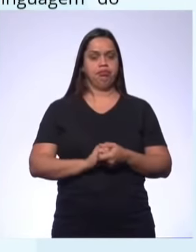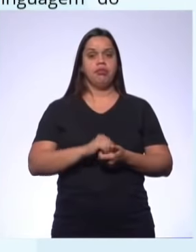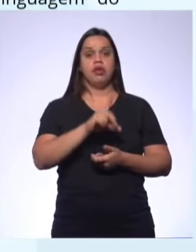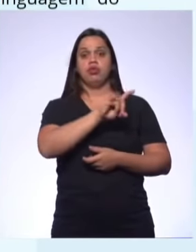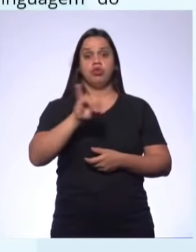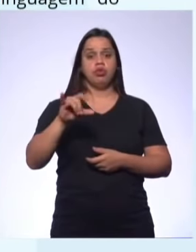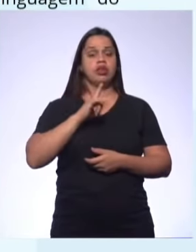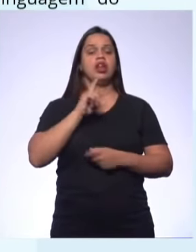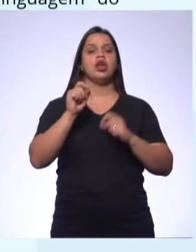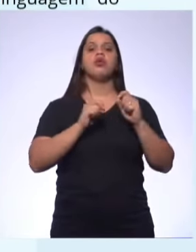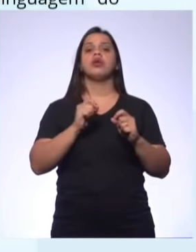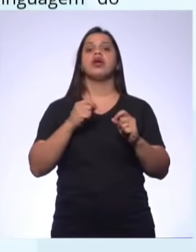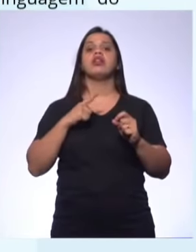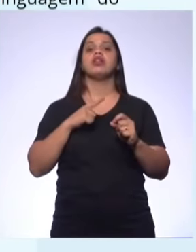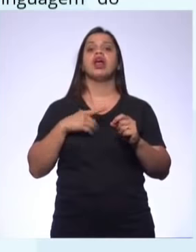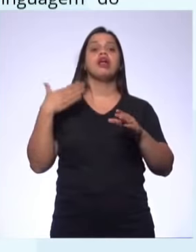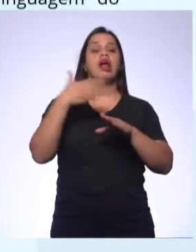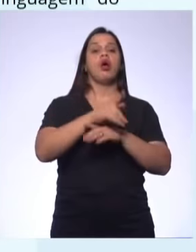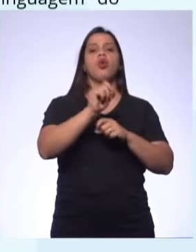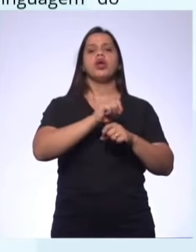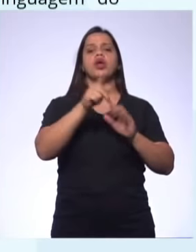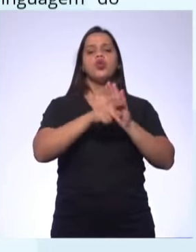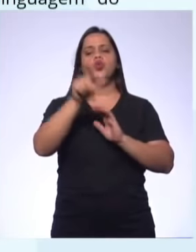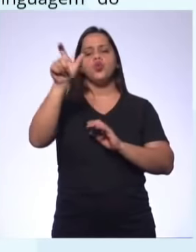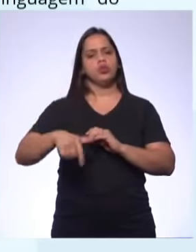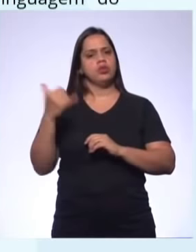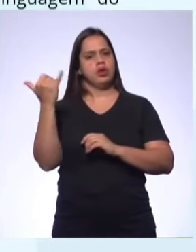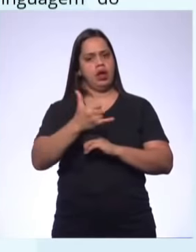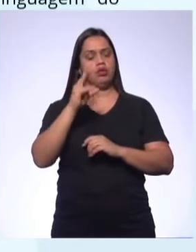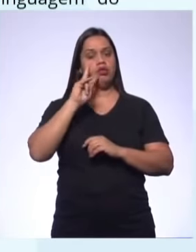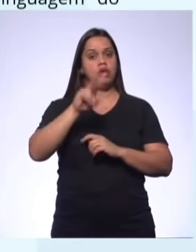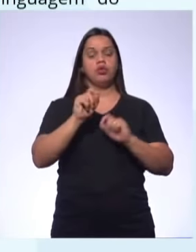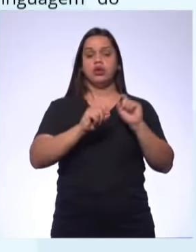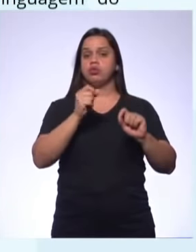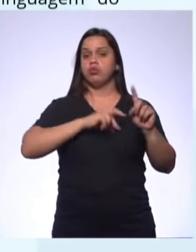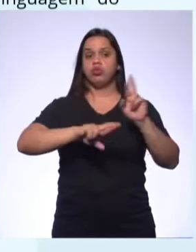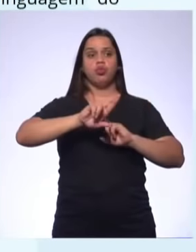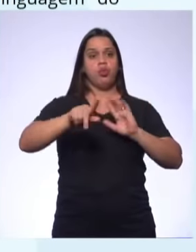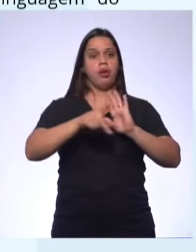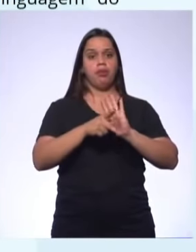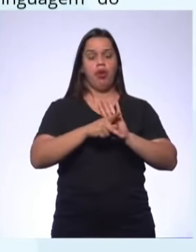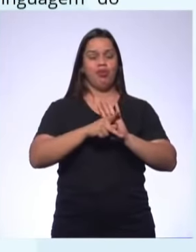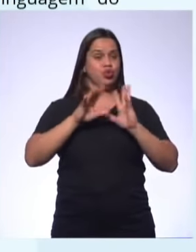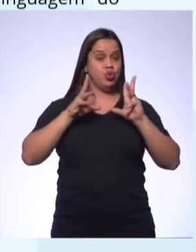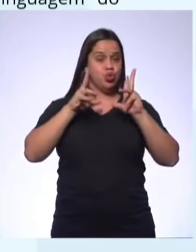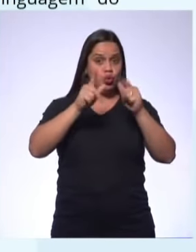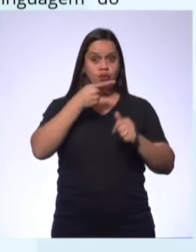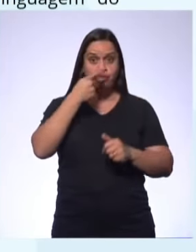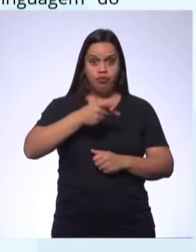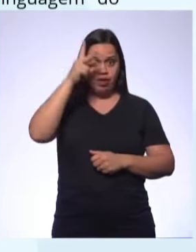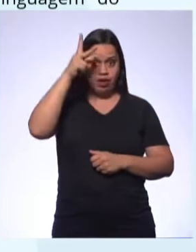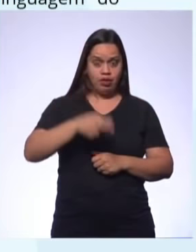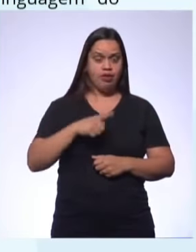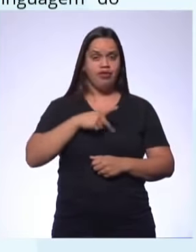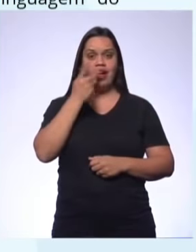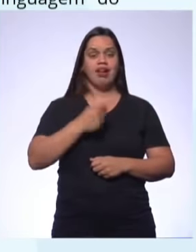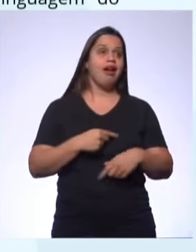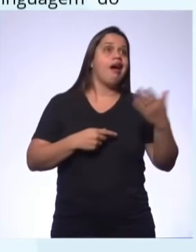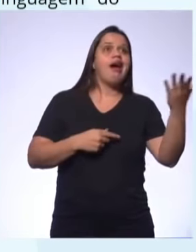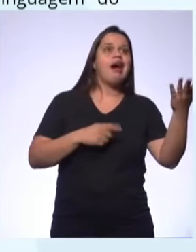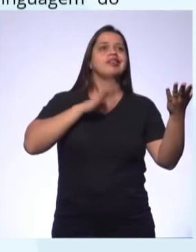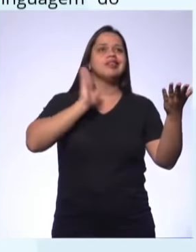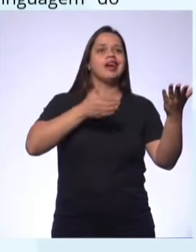há interferência na fala por meio do narrador, ou seja, a fala não é reproduzida literalmente. Ao invés de estar lá, ah, mas isso eu